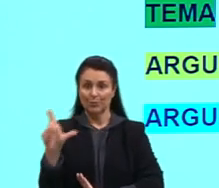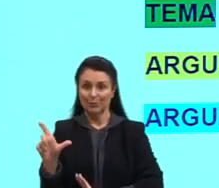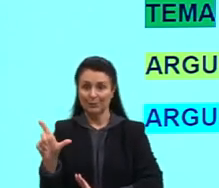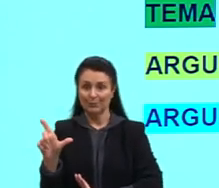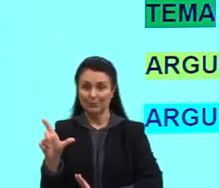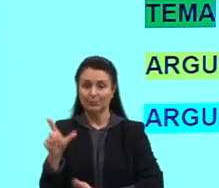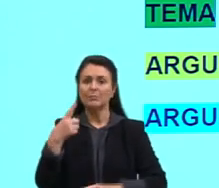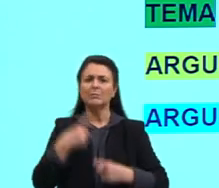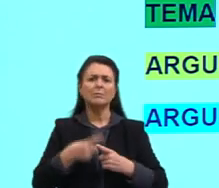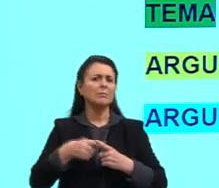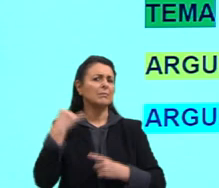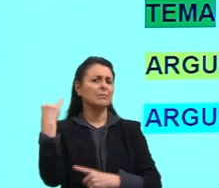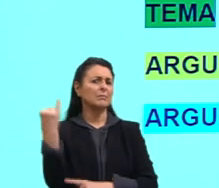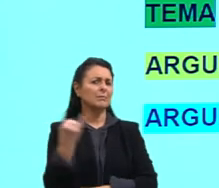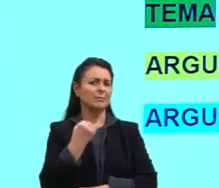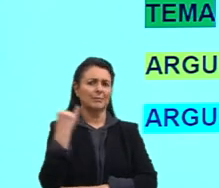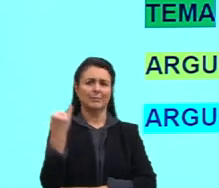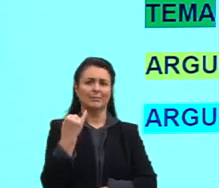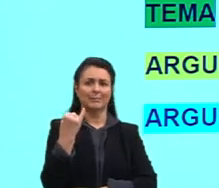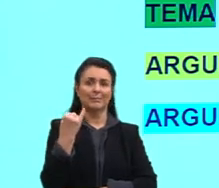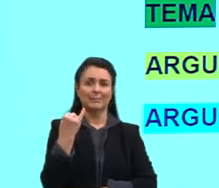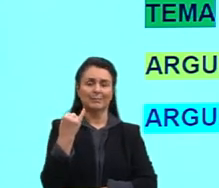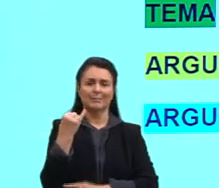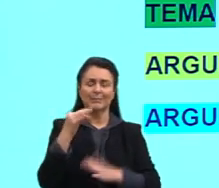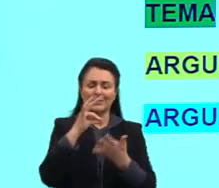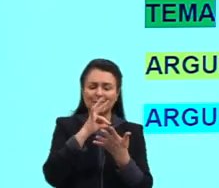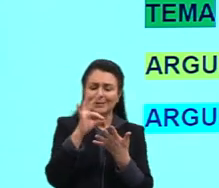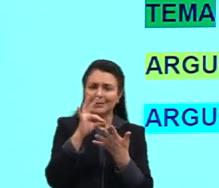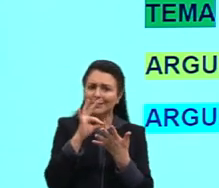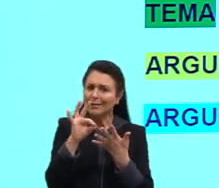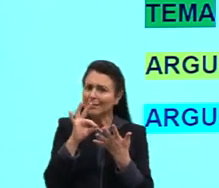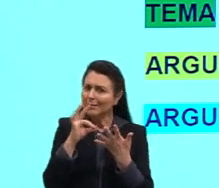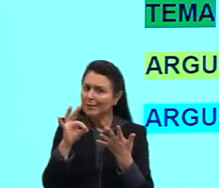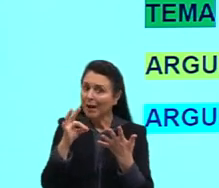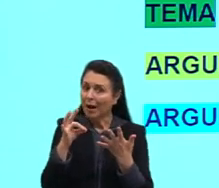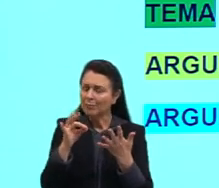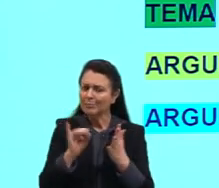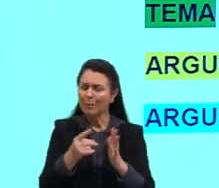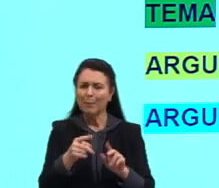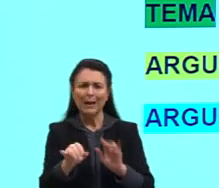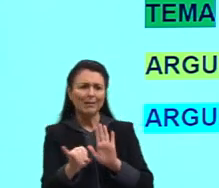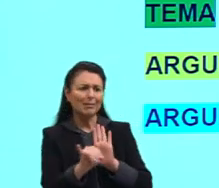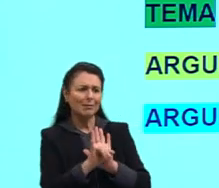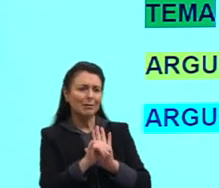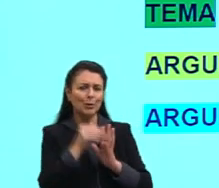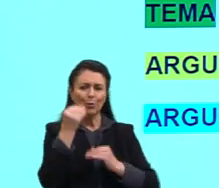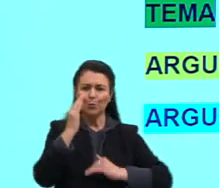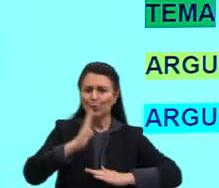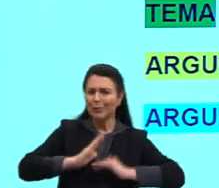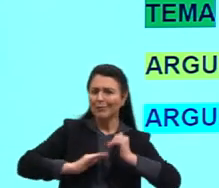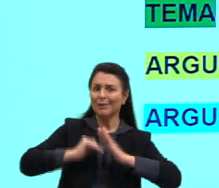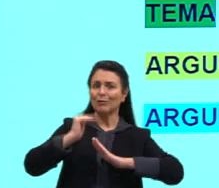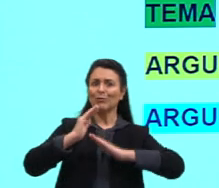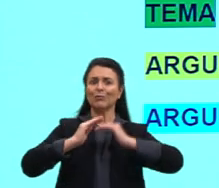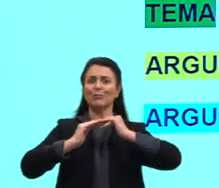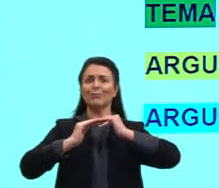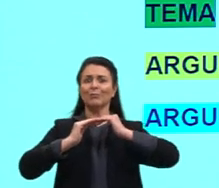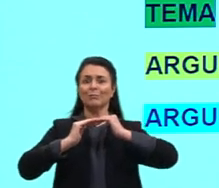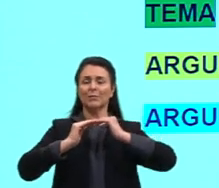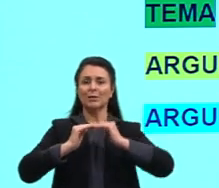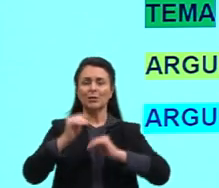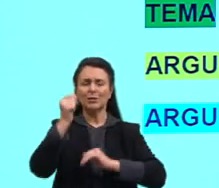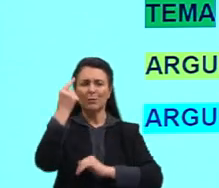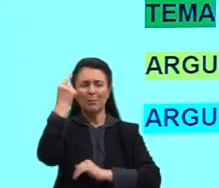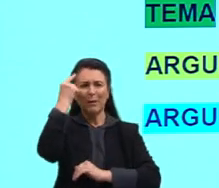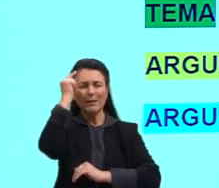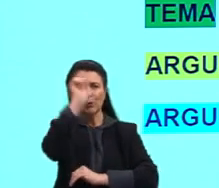E por quê que é importante destacar isso aqui e consegui identificar como é construída a gente pensa na